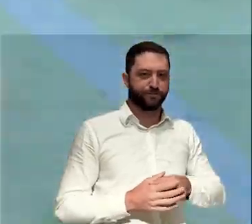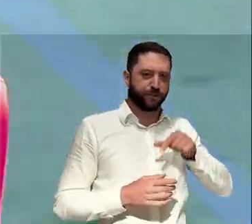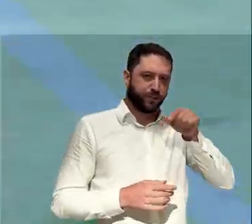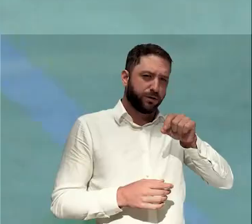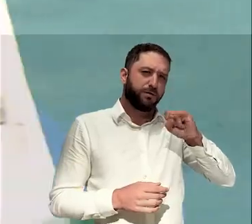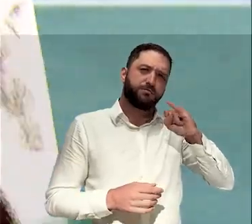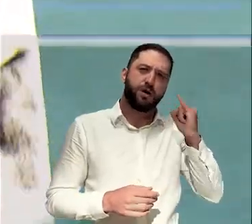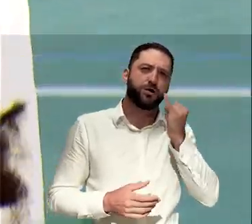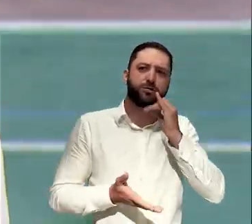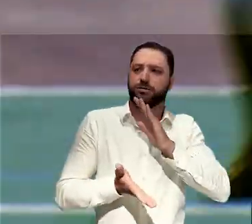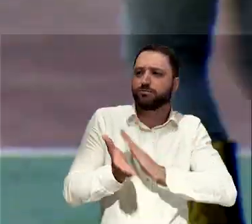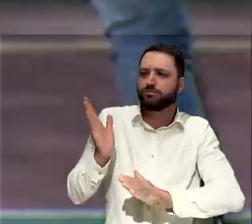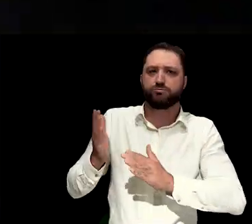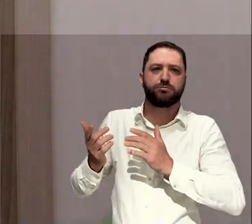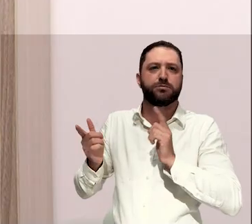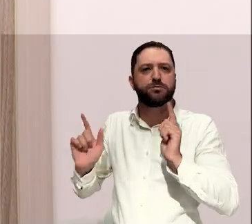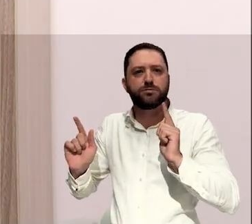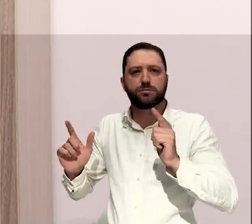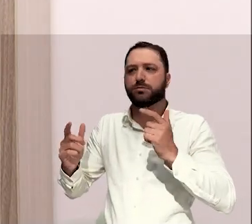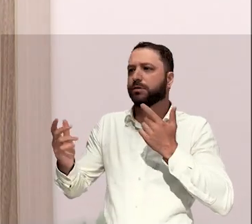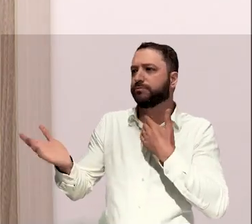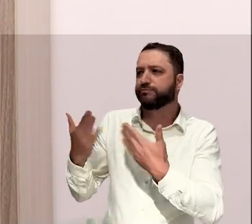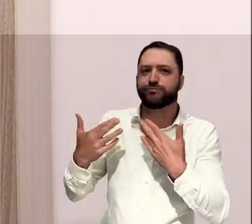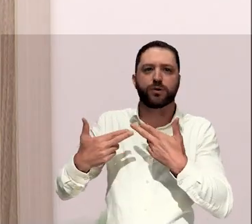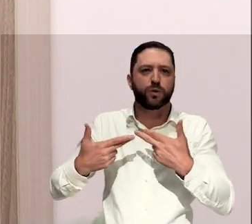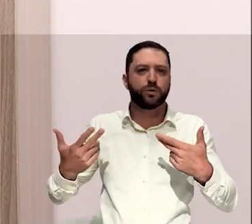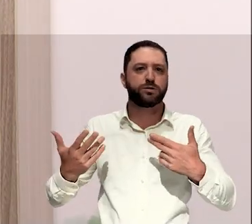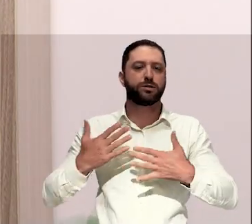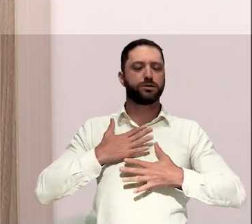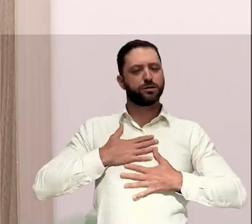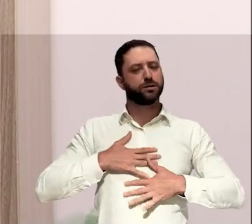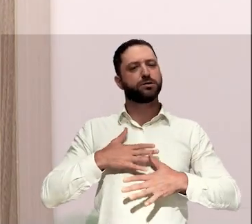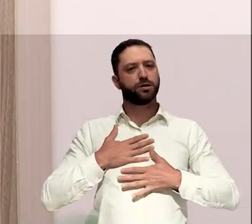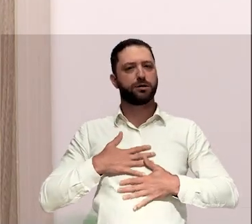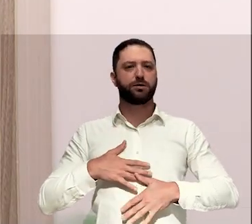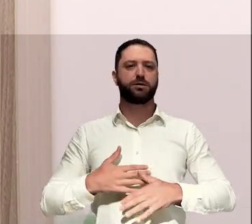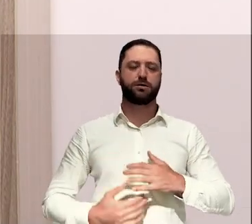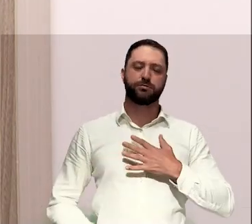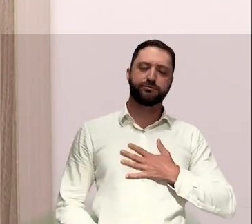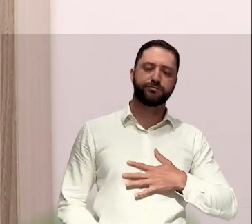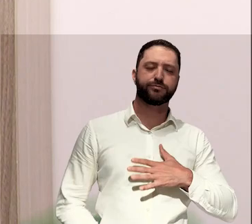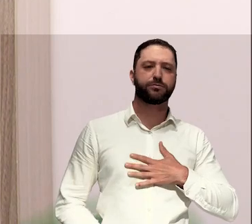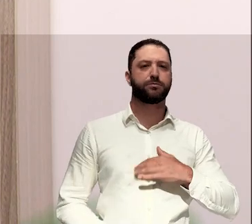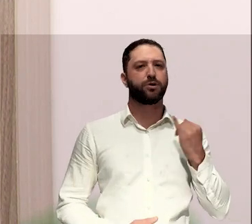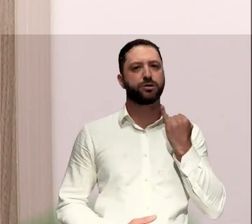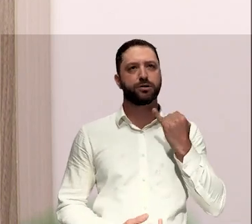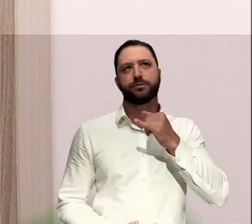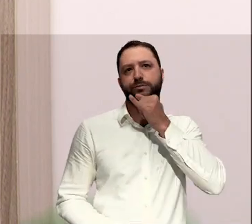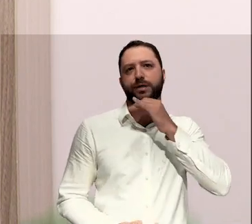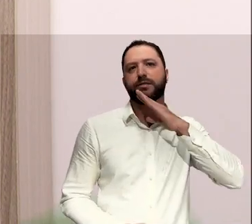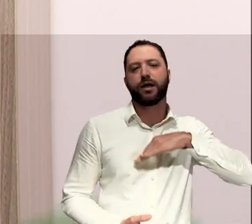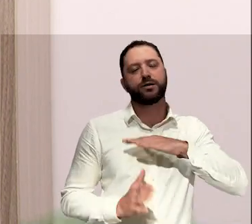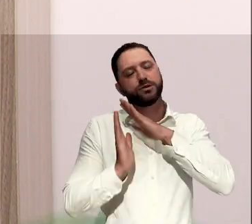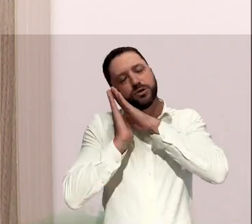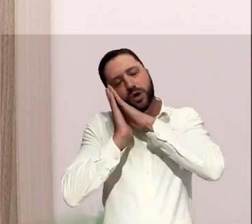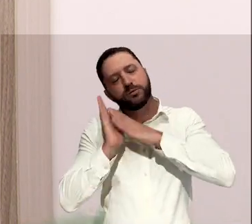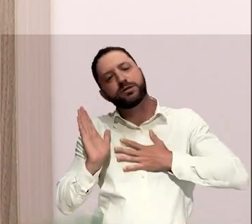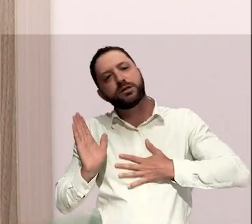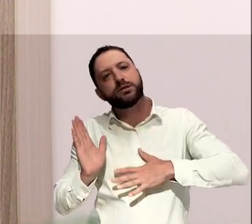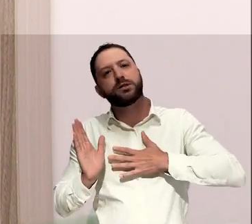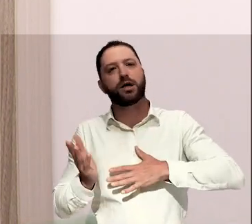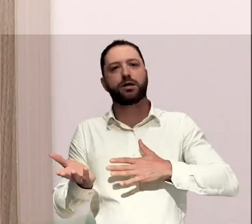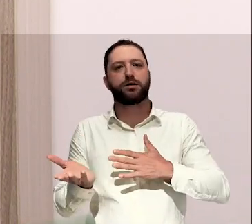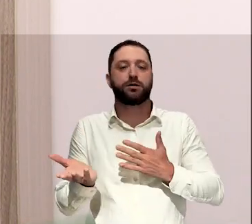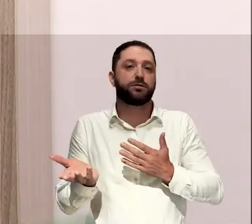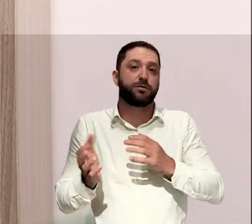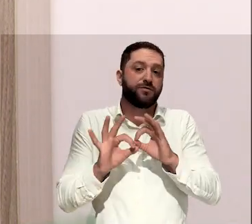criança. As regras são imprescindíveis, mas um tempo também de relaxamento é importante. Um tempo de dormir